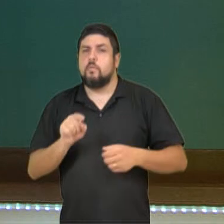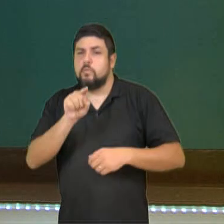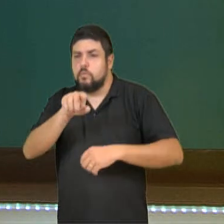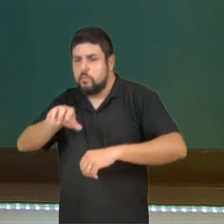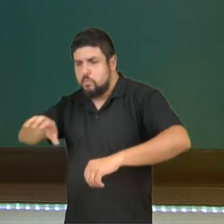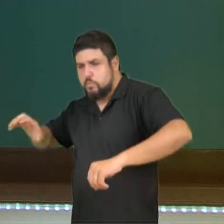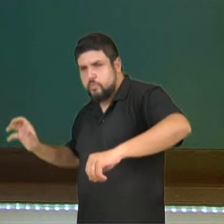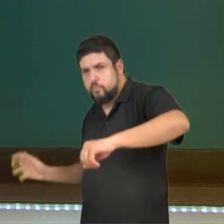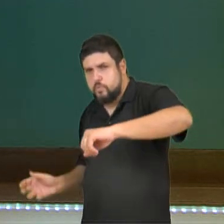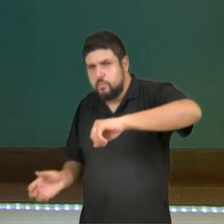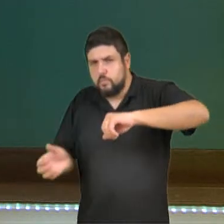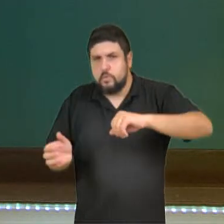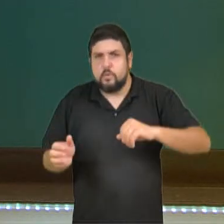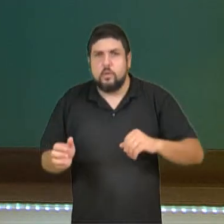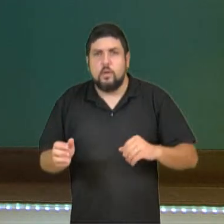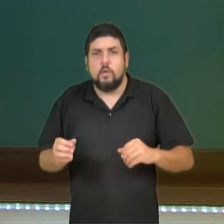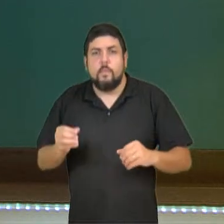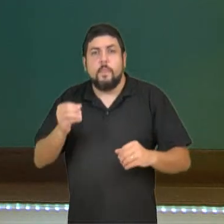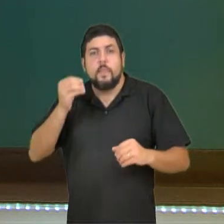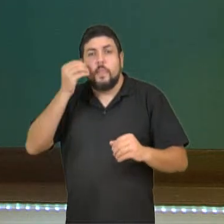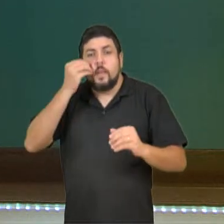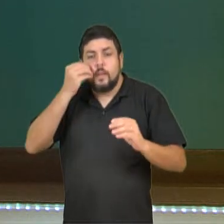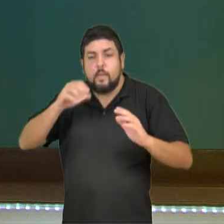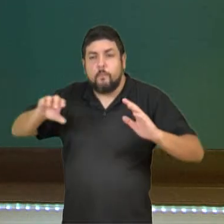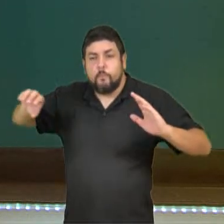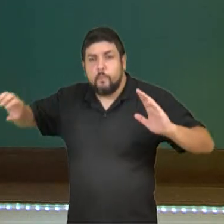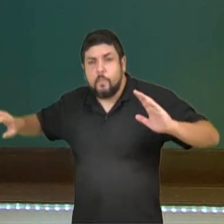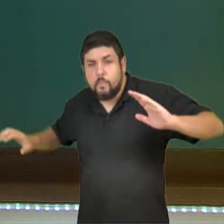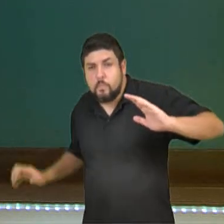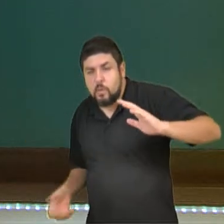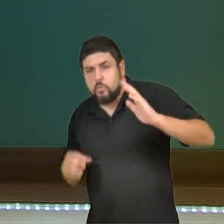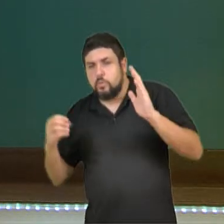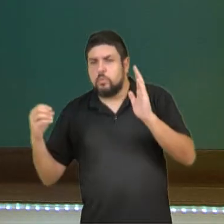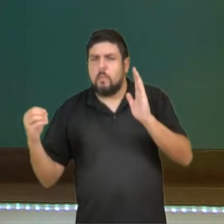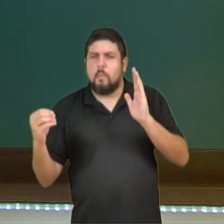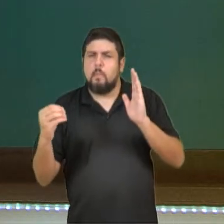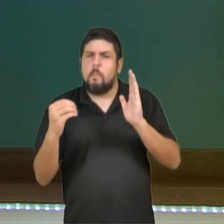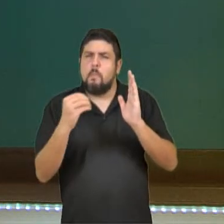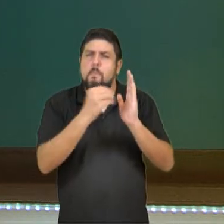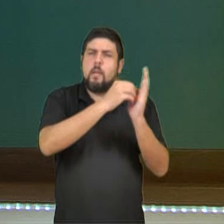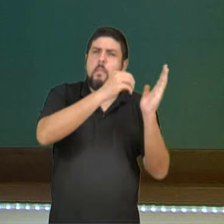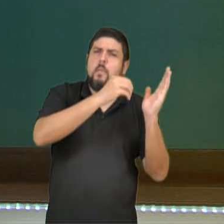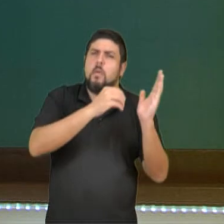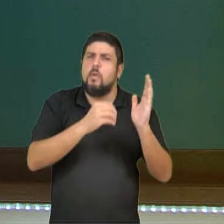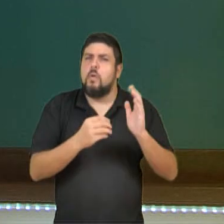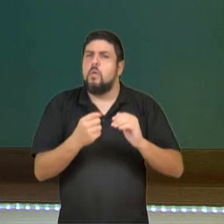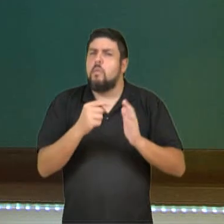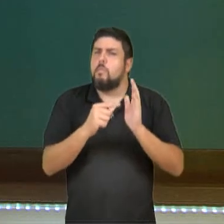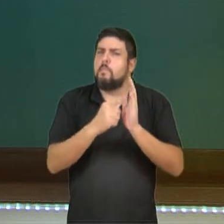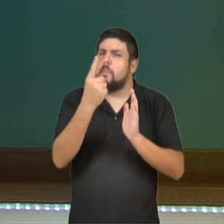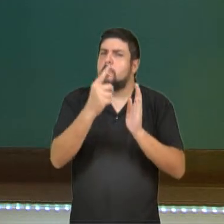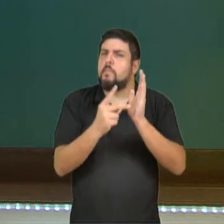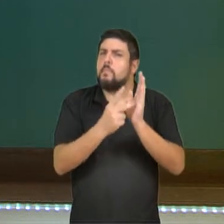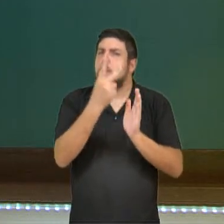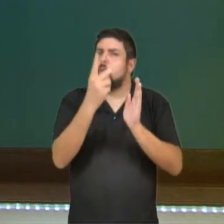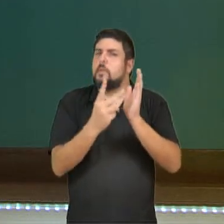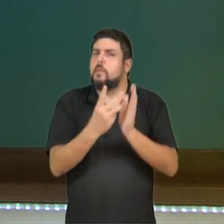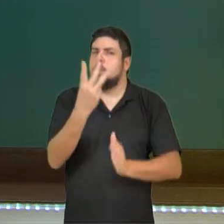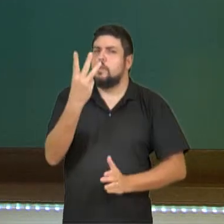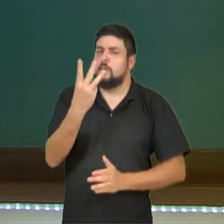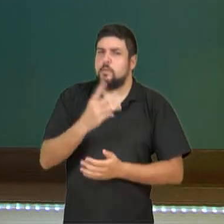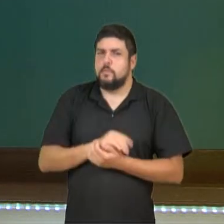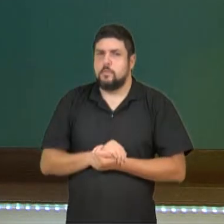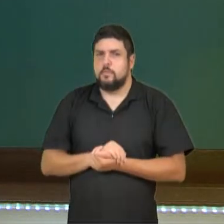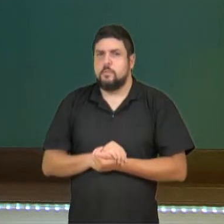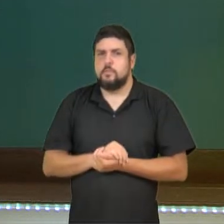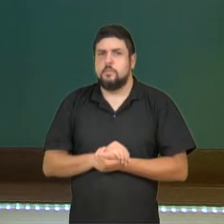de softball abaixo da linha da cintura e acertar no mínimo 3 vezes no alvo. Então você vai realizar 5